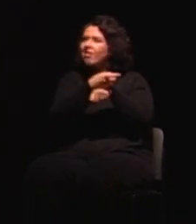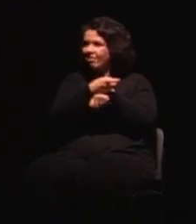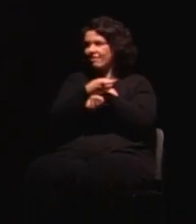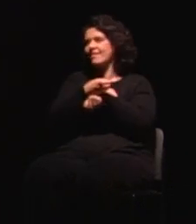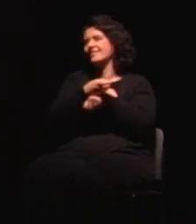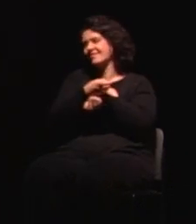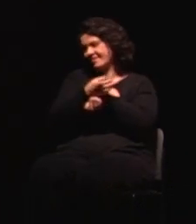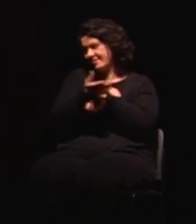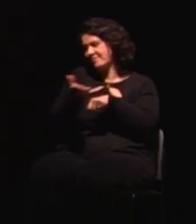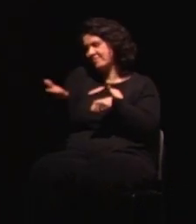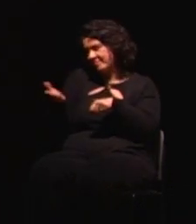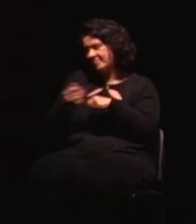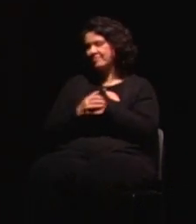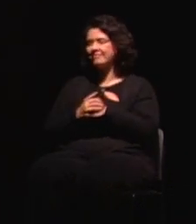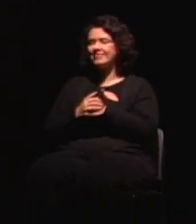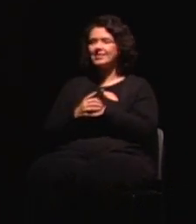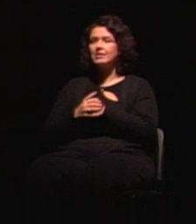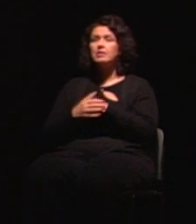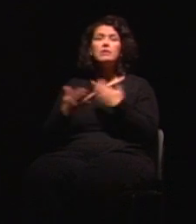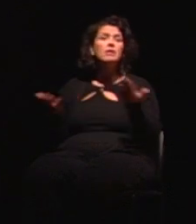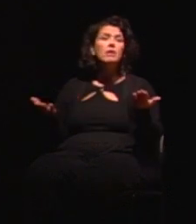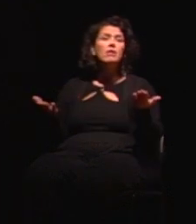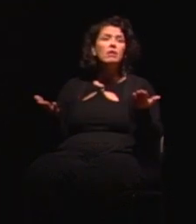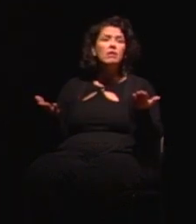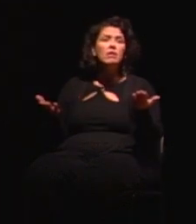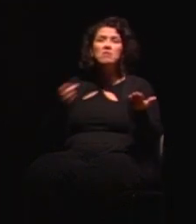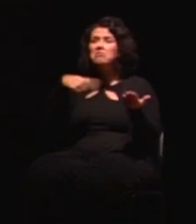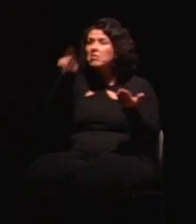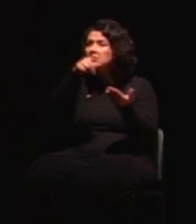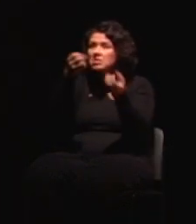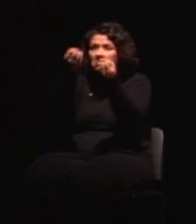coisa... Gente, e aí? Ninguém